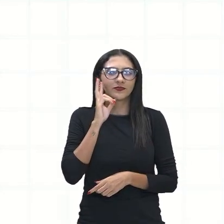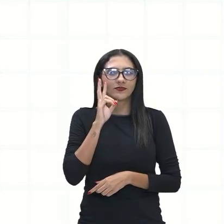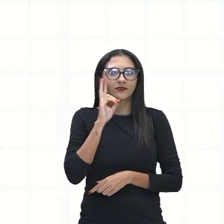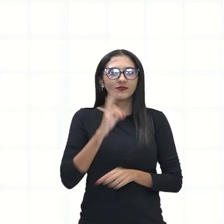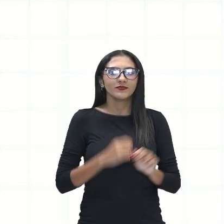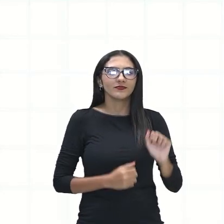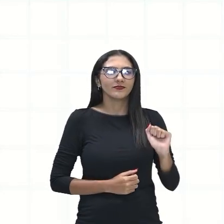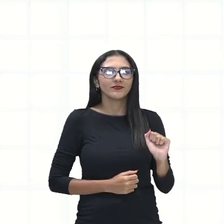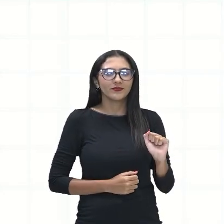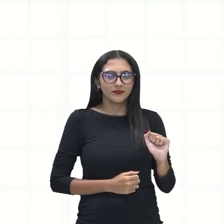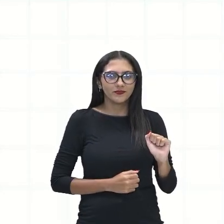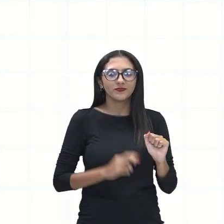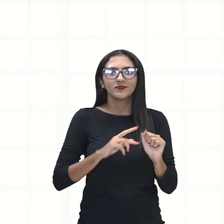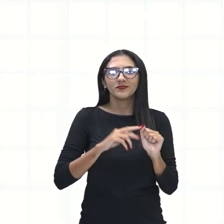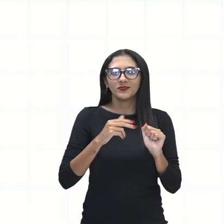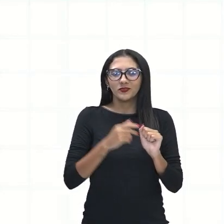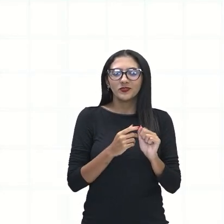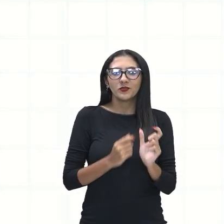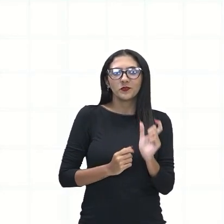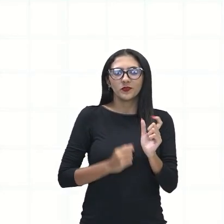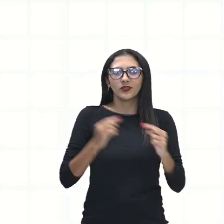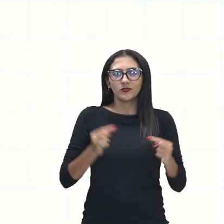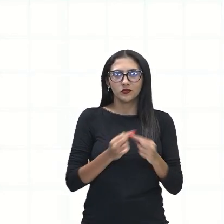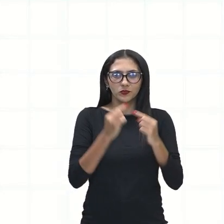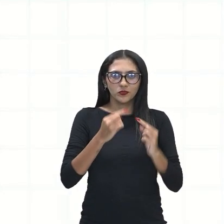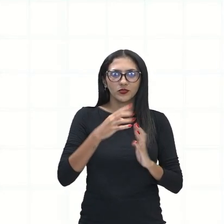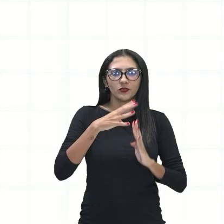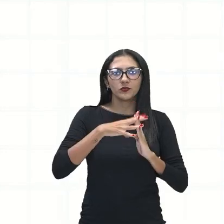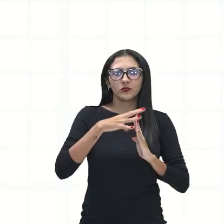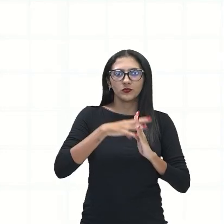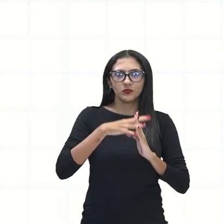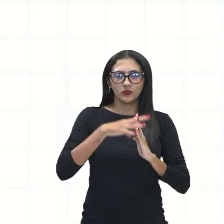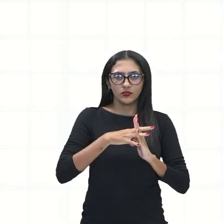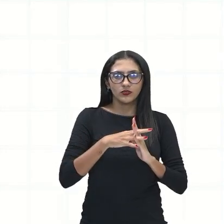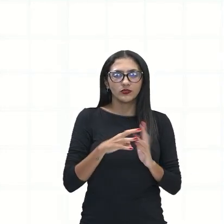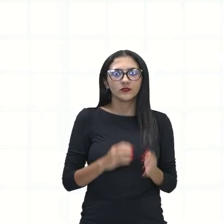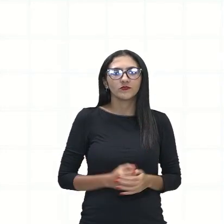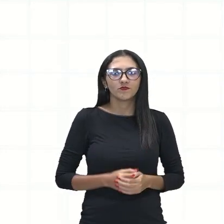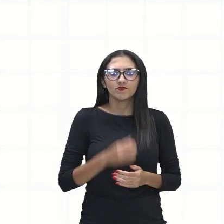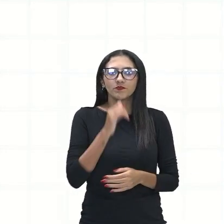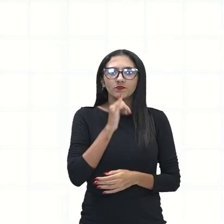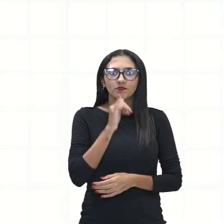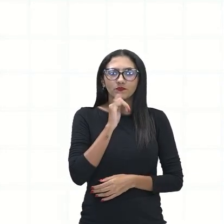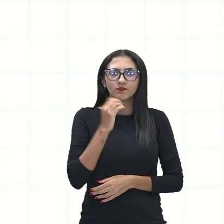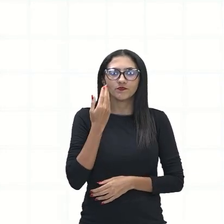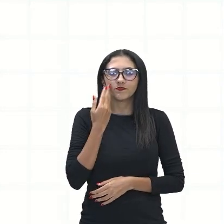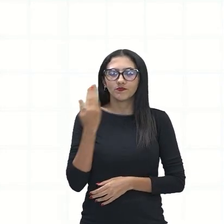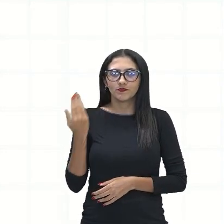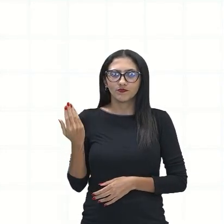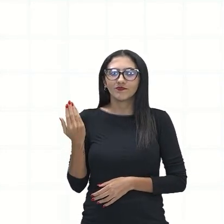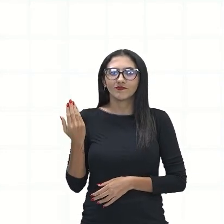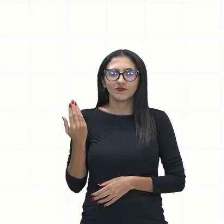de consoante. Por exemplo, a book, um livro.